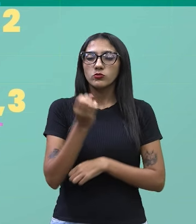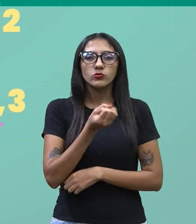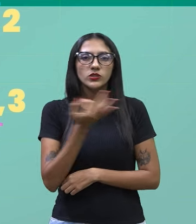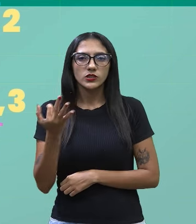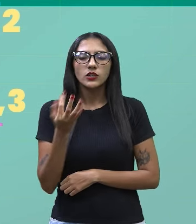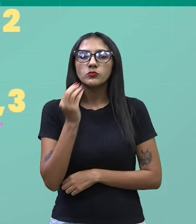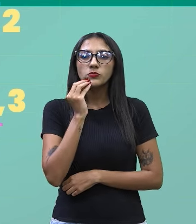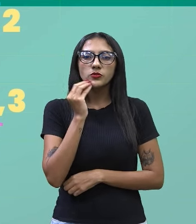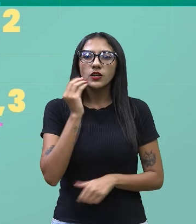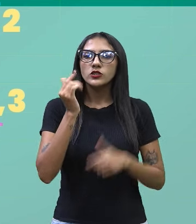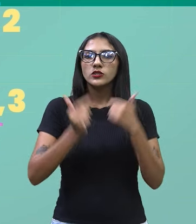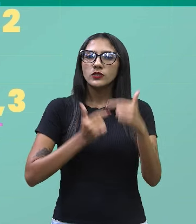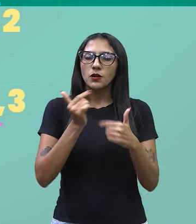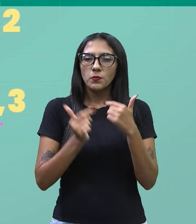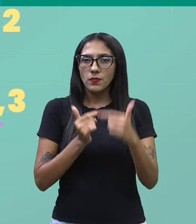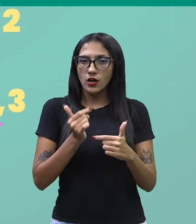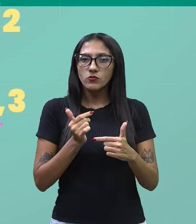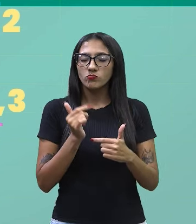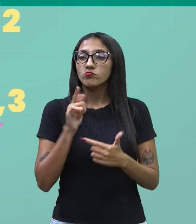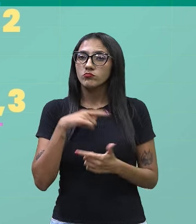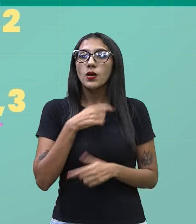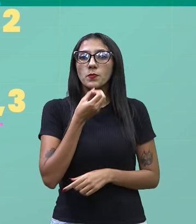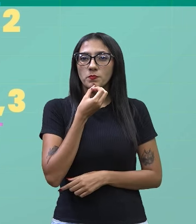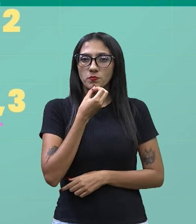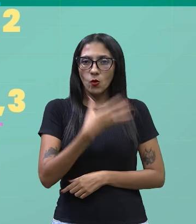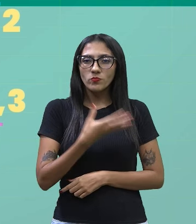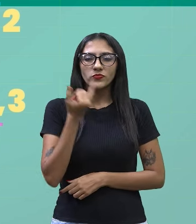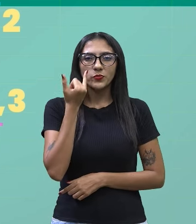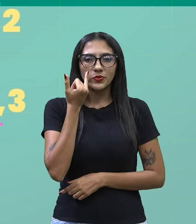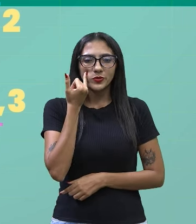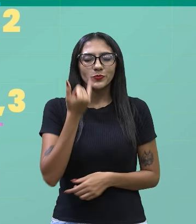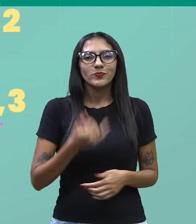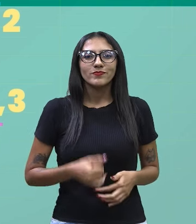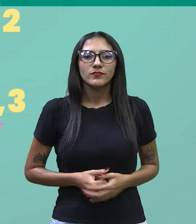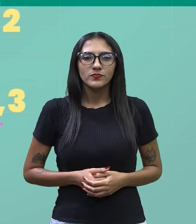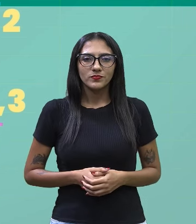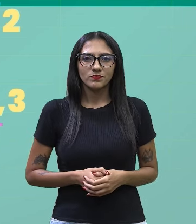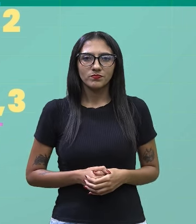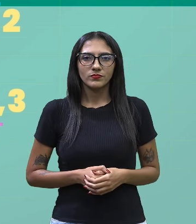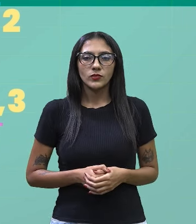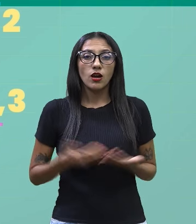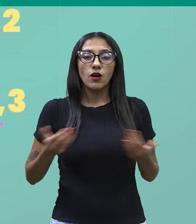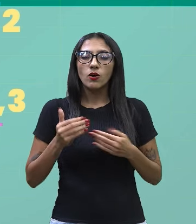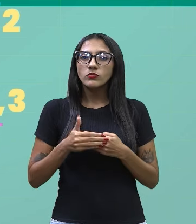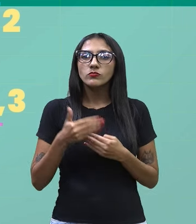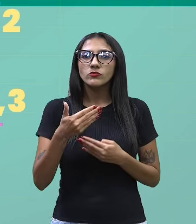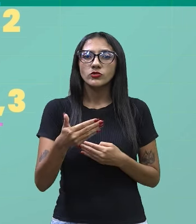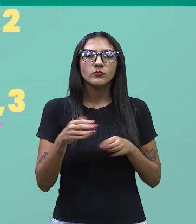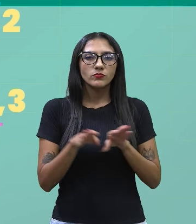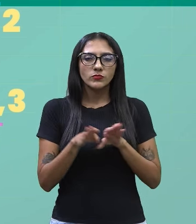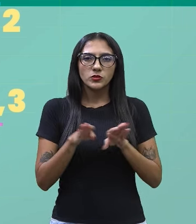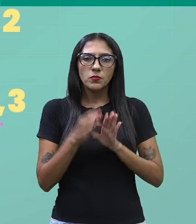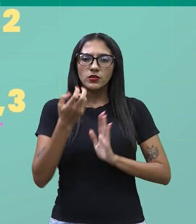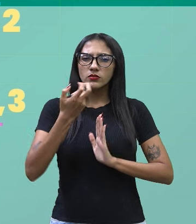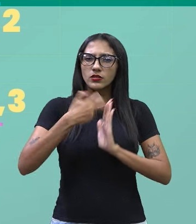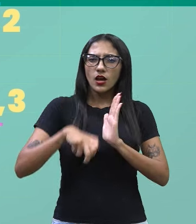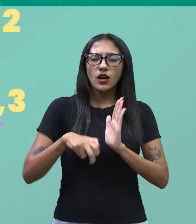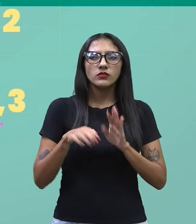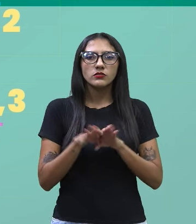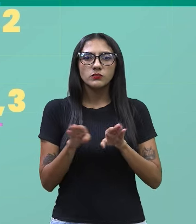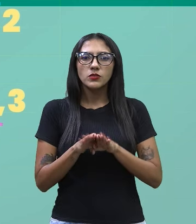que é uma notícia é boa é algo bom Beleza então meus alunos continuando sobre índices e taxas né